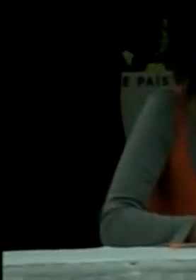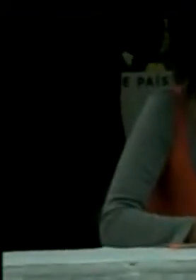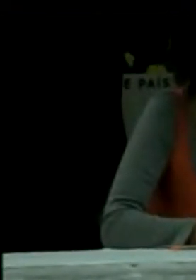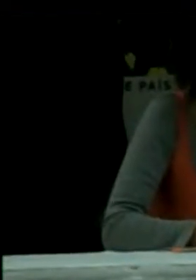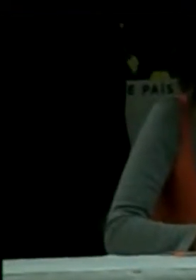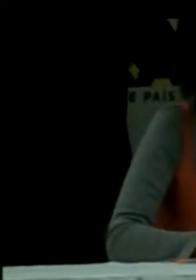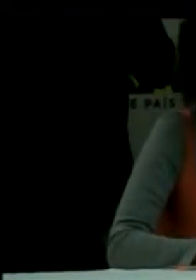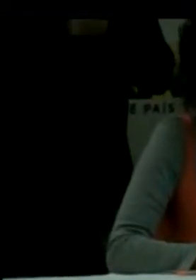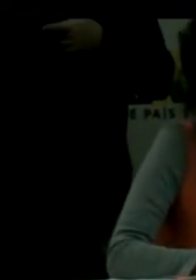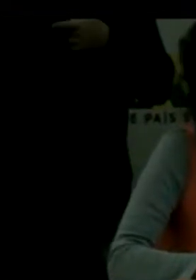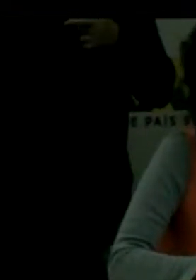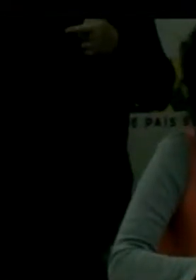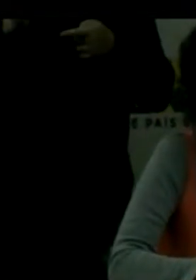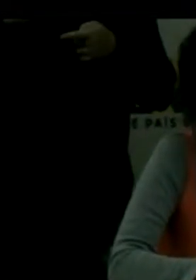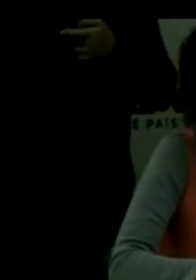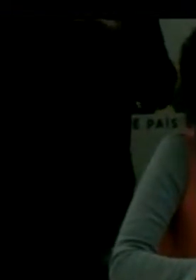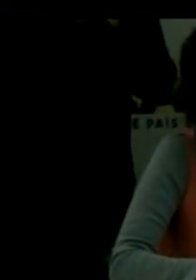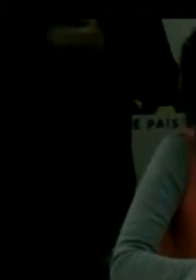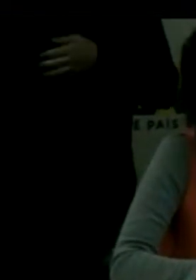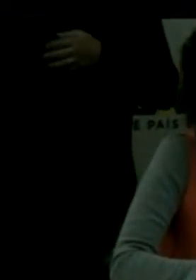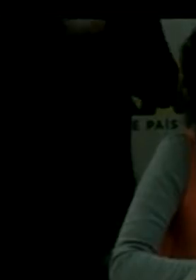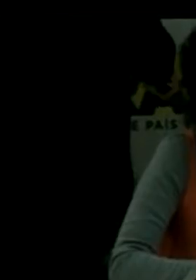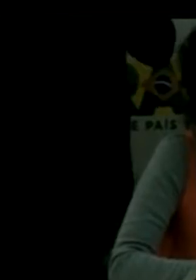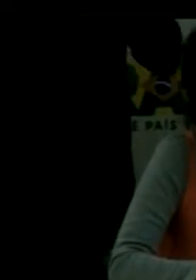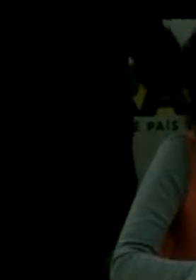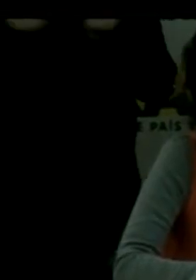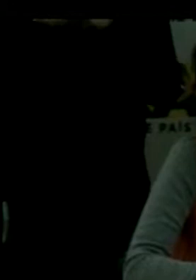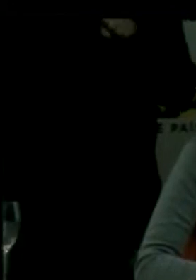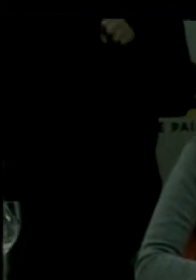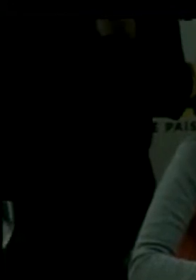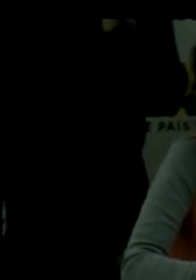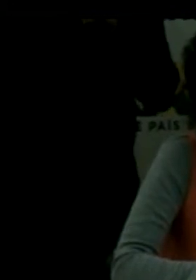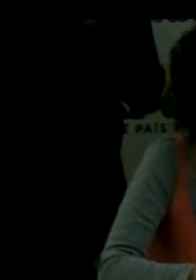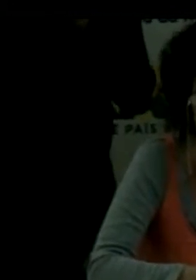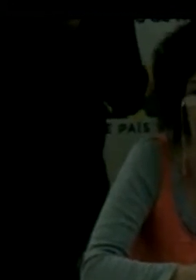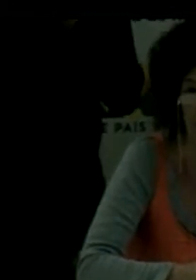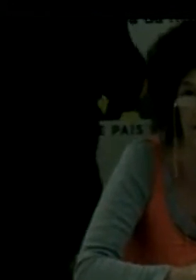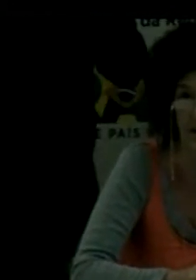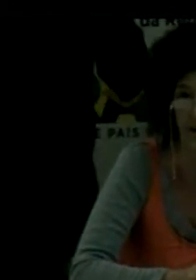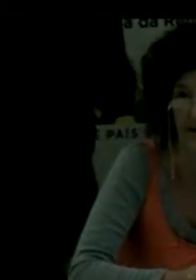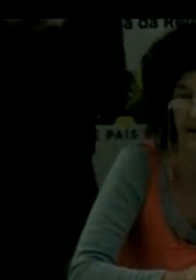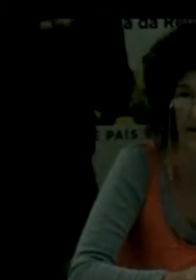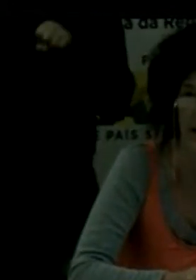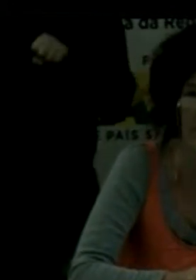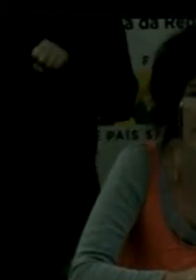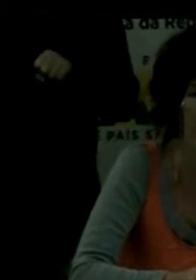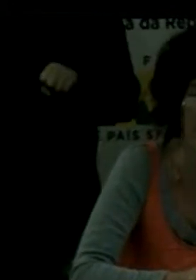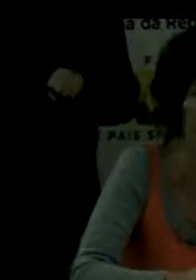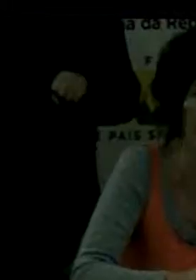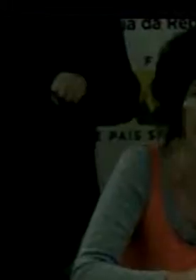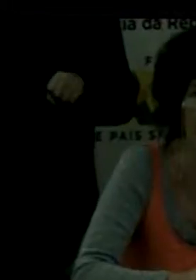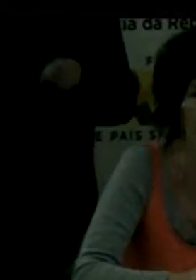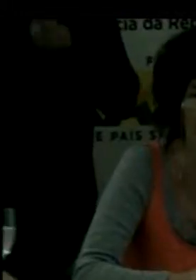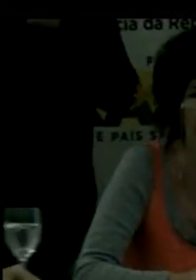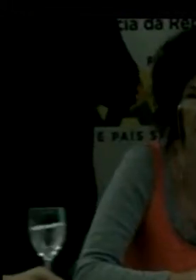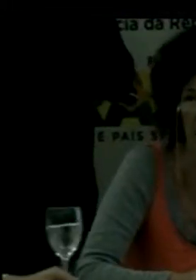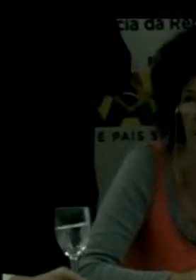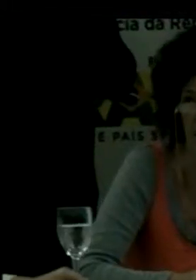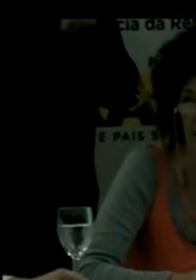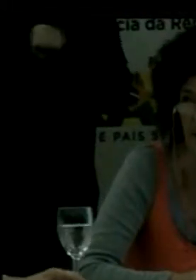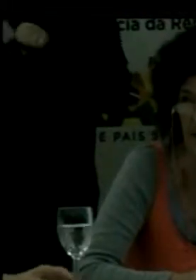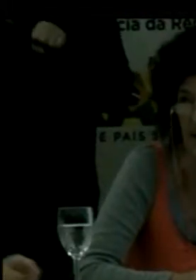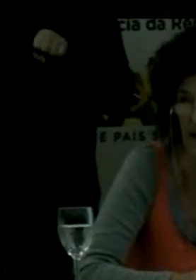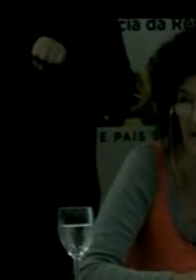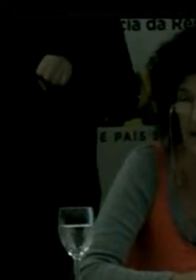discussão que a gente fez foi em torno do próprio nome sistema, se seria sistema ou rede. Né, até que ponto o sistema está condicionado a